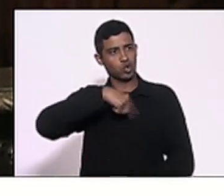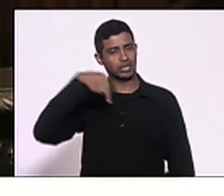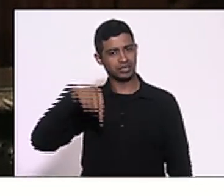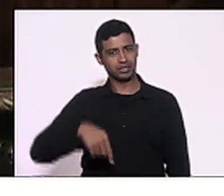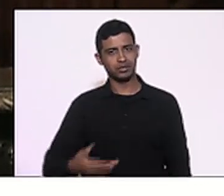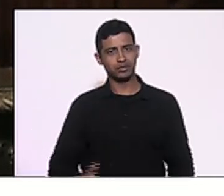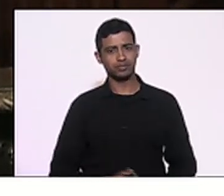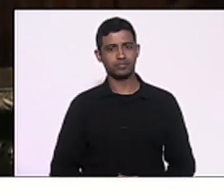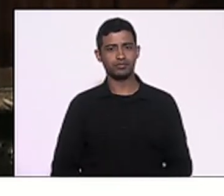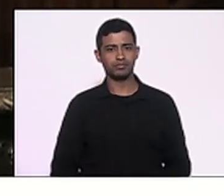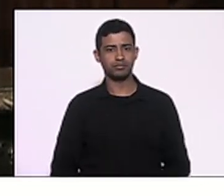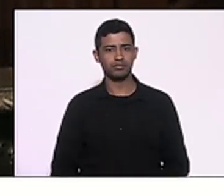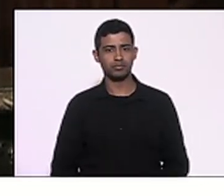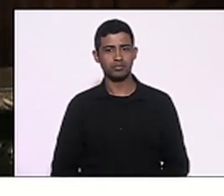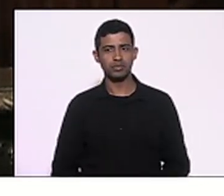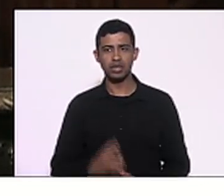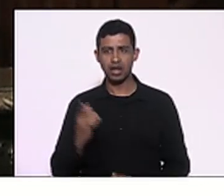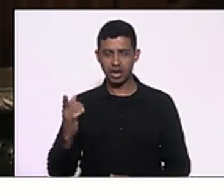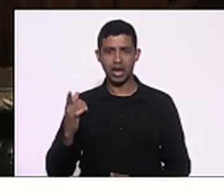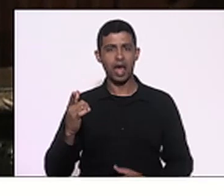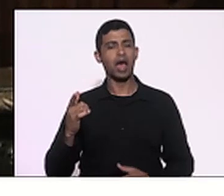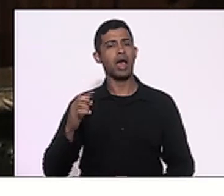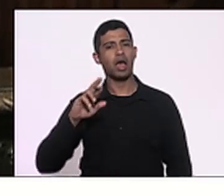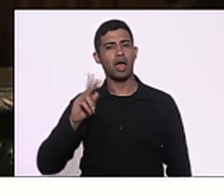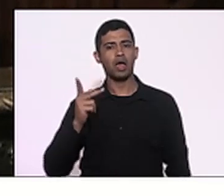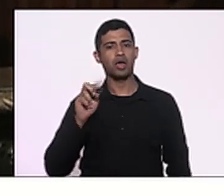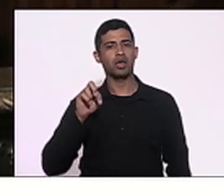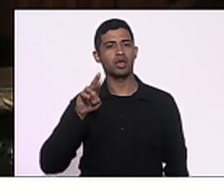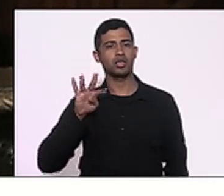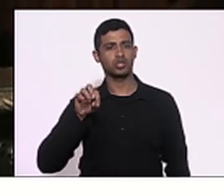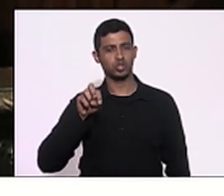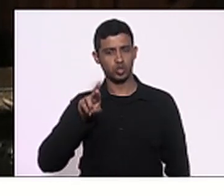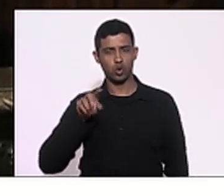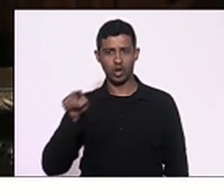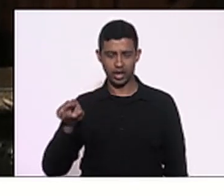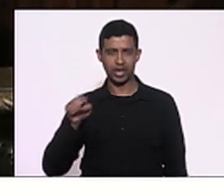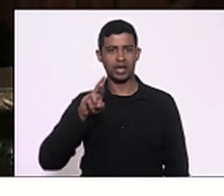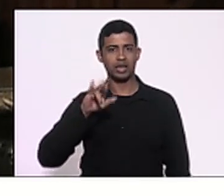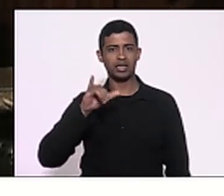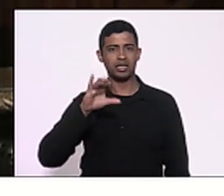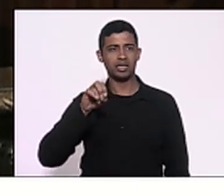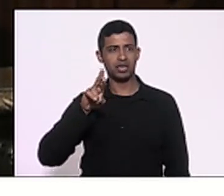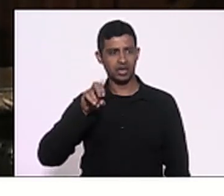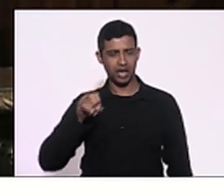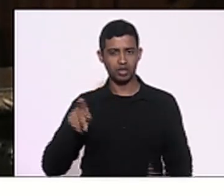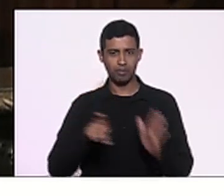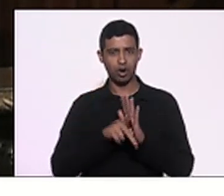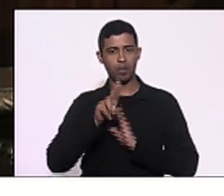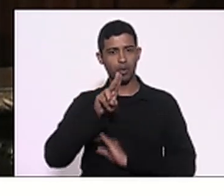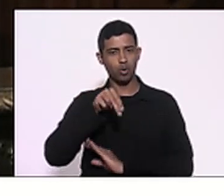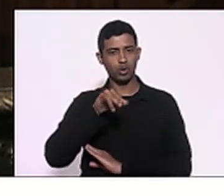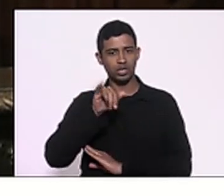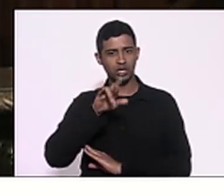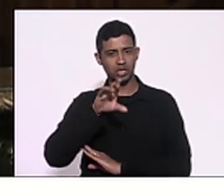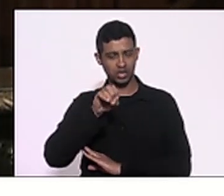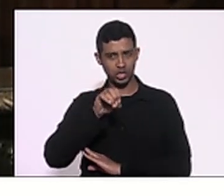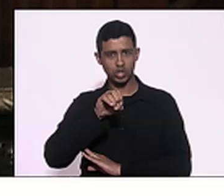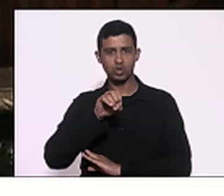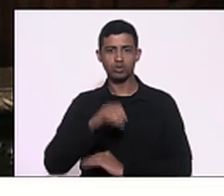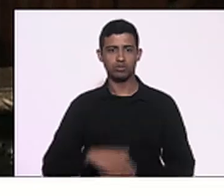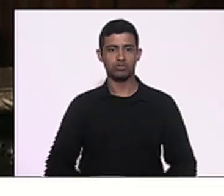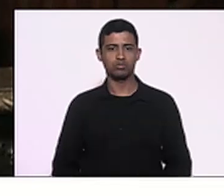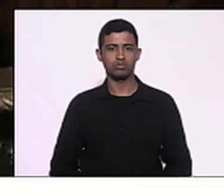primeira vez na história dos processos de escolha de dirigentes de instituições federais de ensino superior, pela primeira vez, o